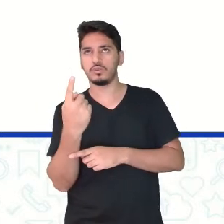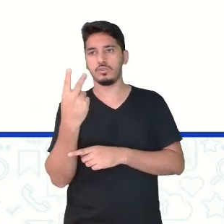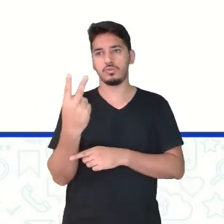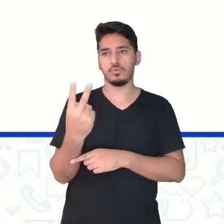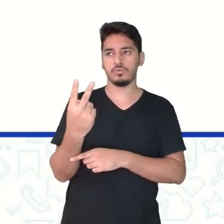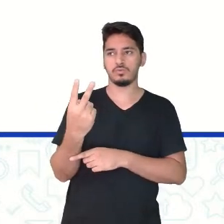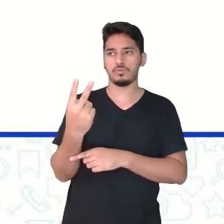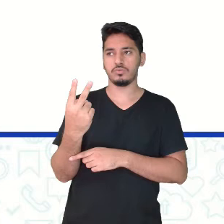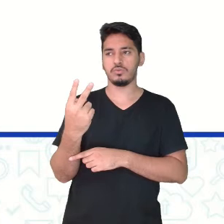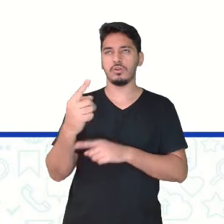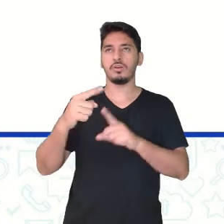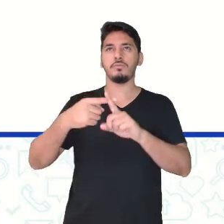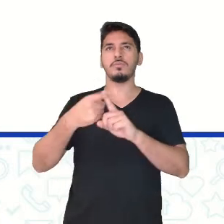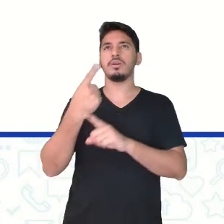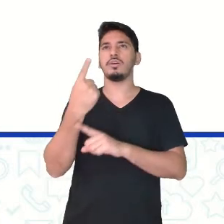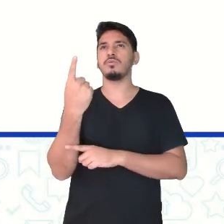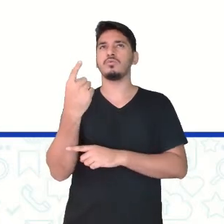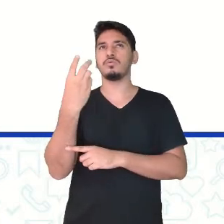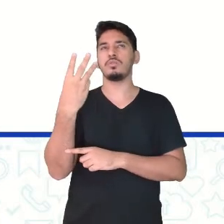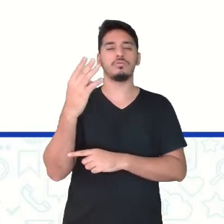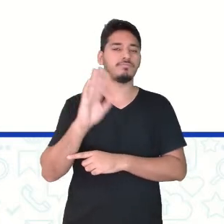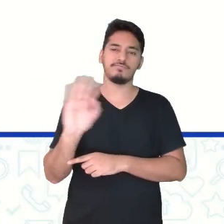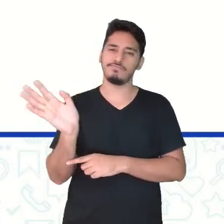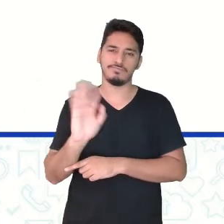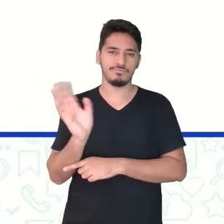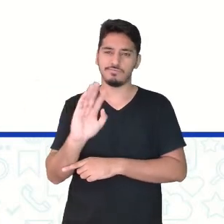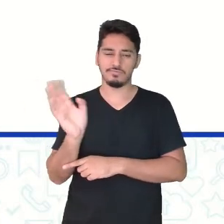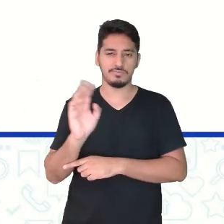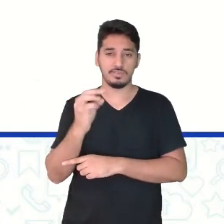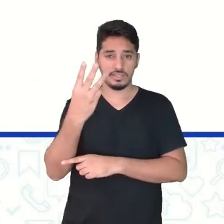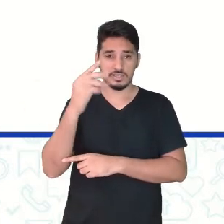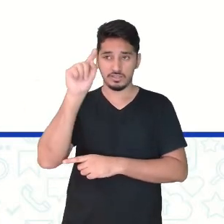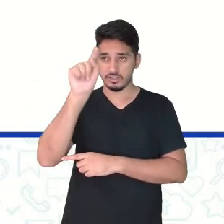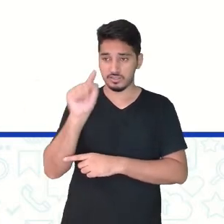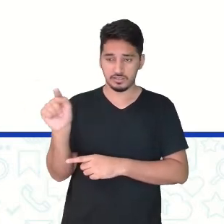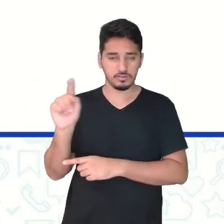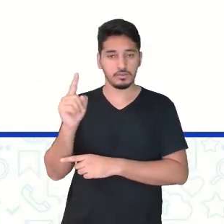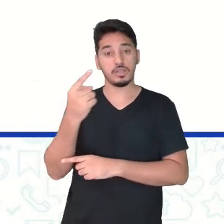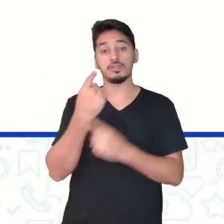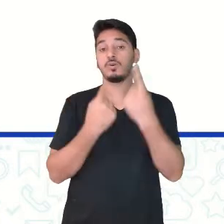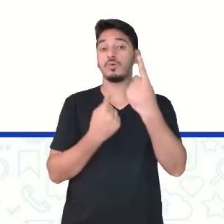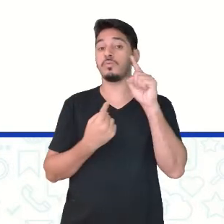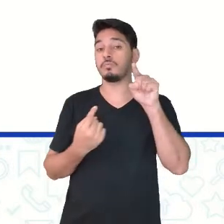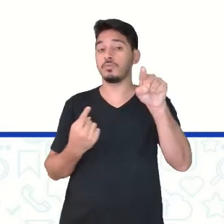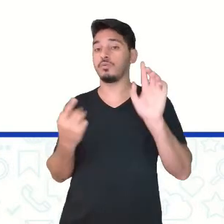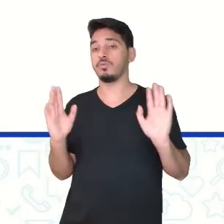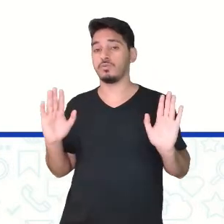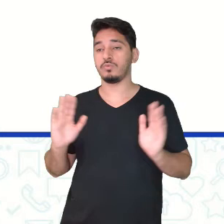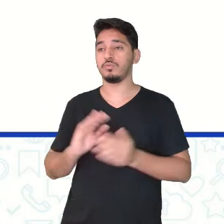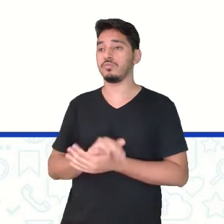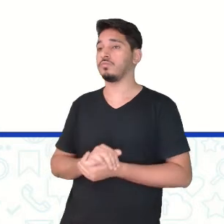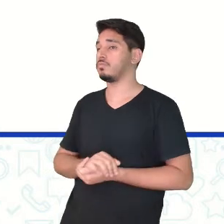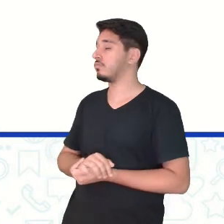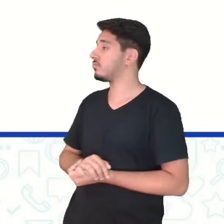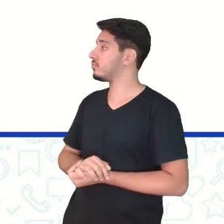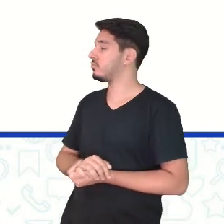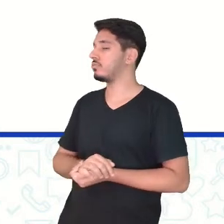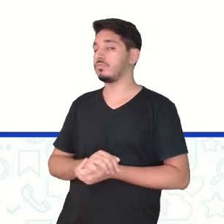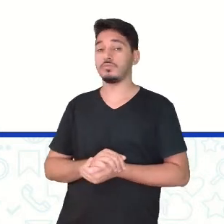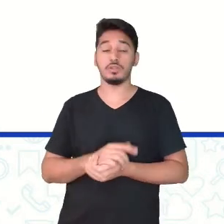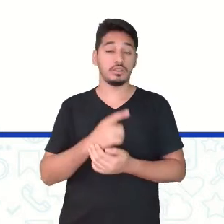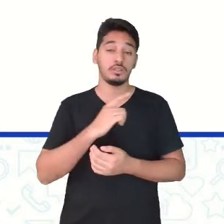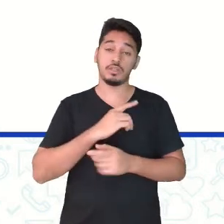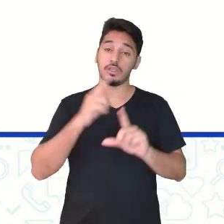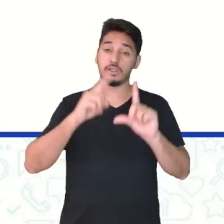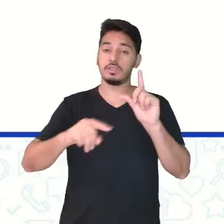2, mais 1, 3. E não tem 3 pontinhos ali, só tem 1 pontinho. Então não é esse gabarito específico. Sobrou a letra